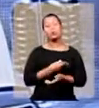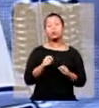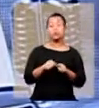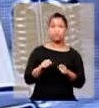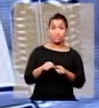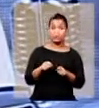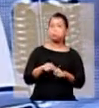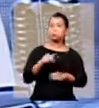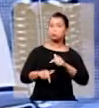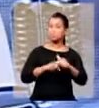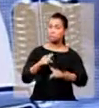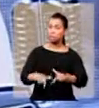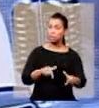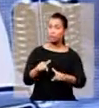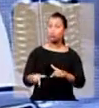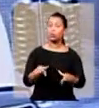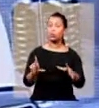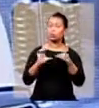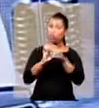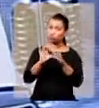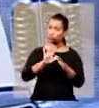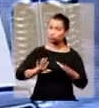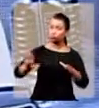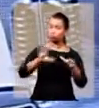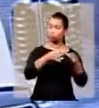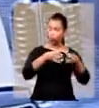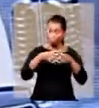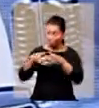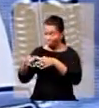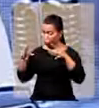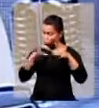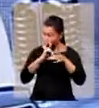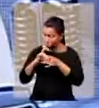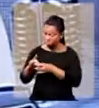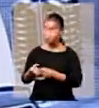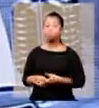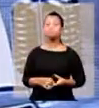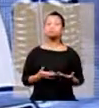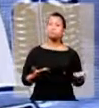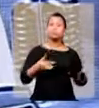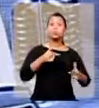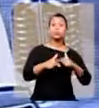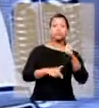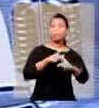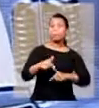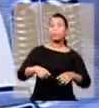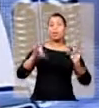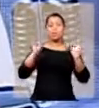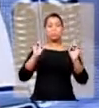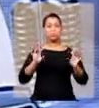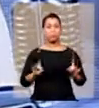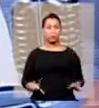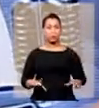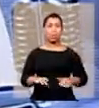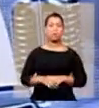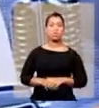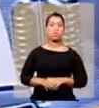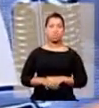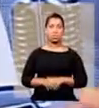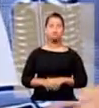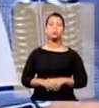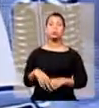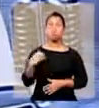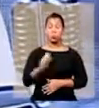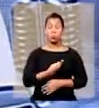são serviços especializados, tá? Nós trabalhamos É interessante essa questão do Libras,